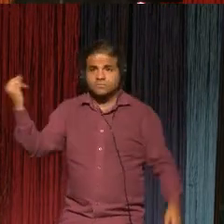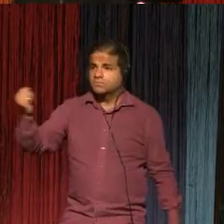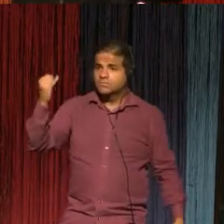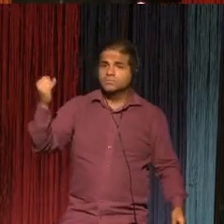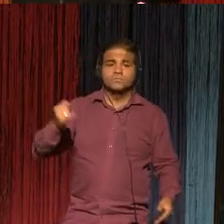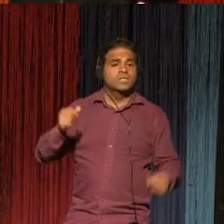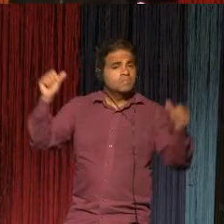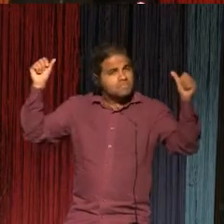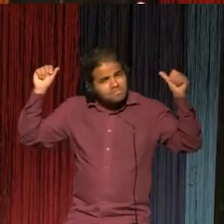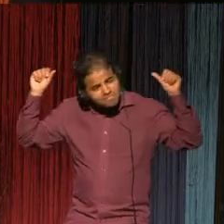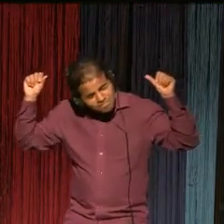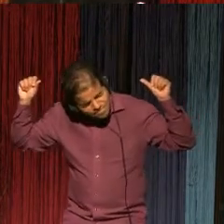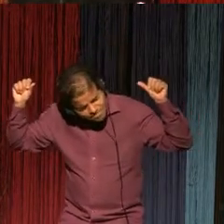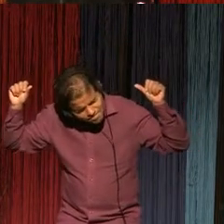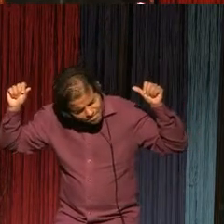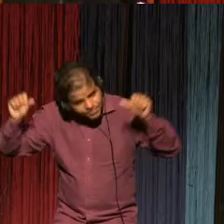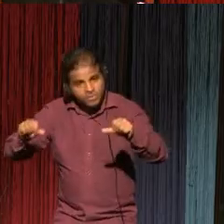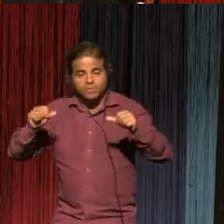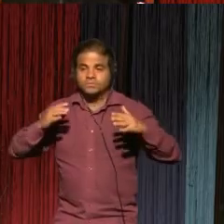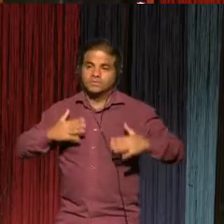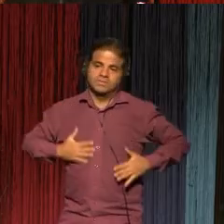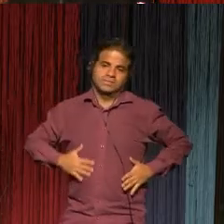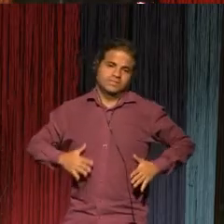é pior do que se você relaxar.